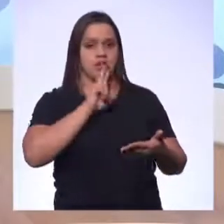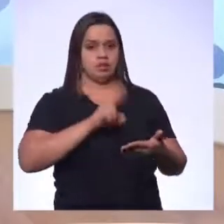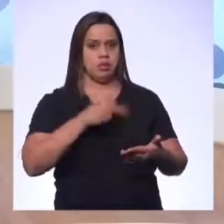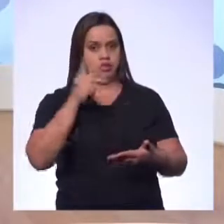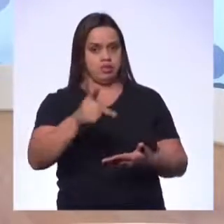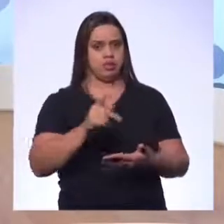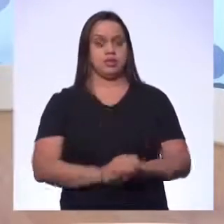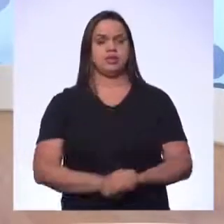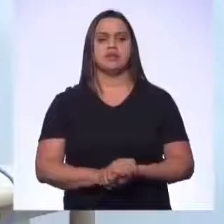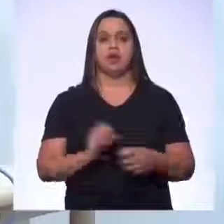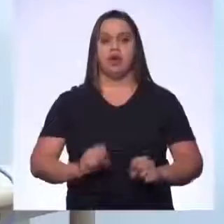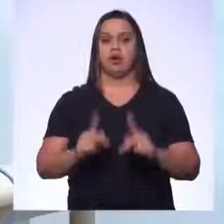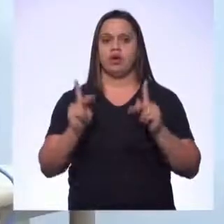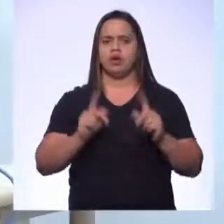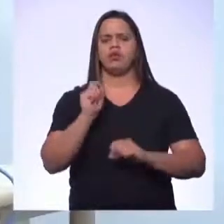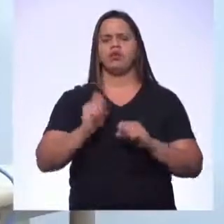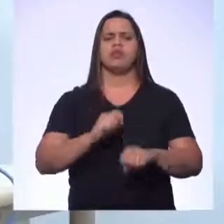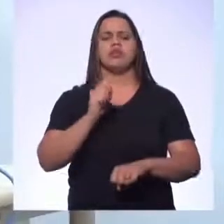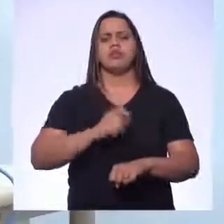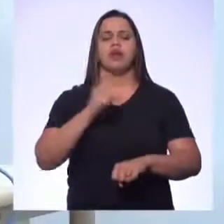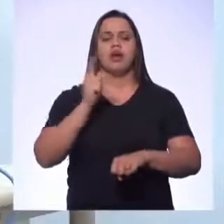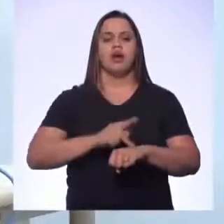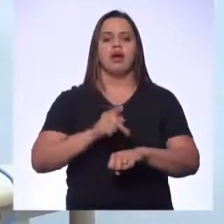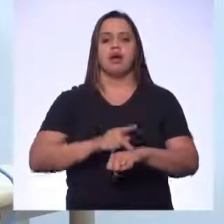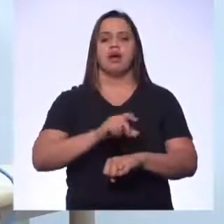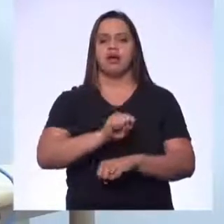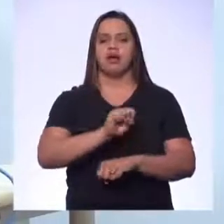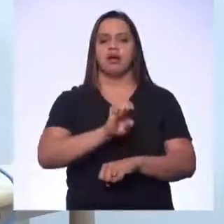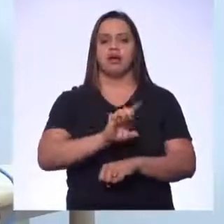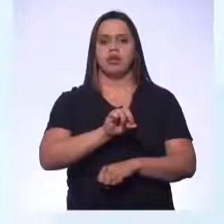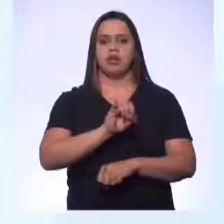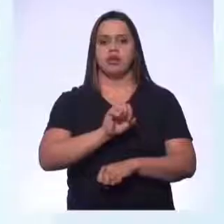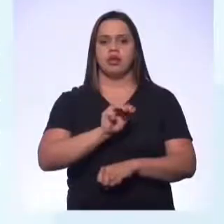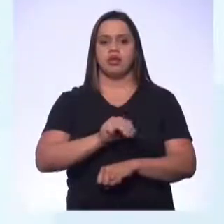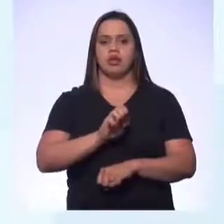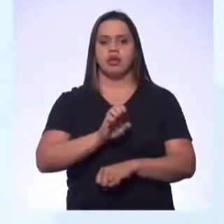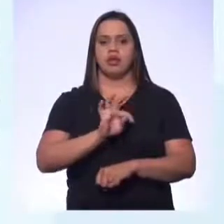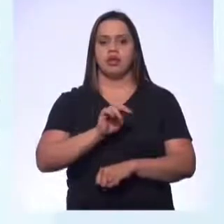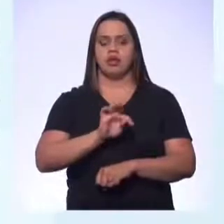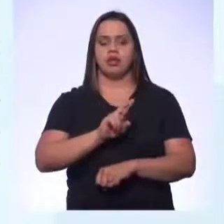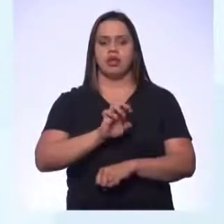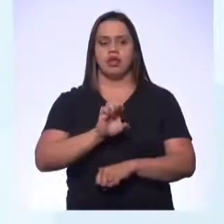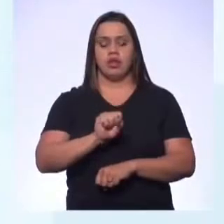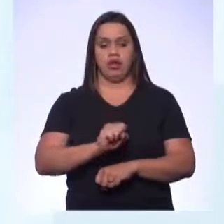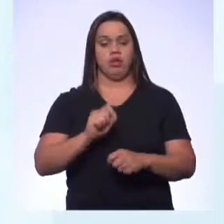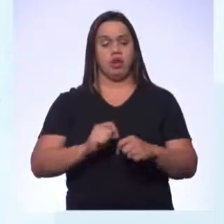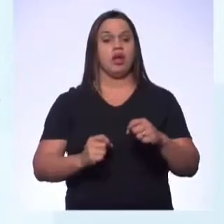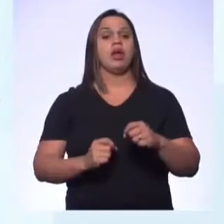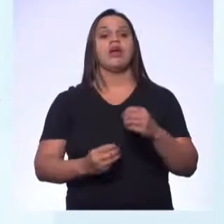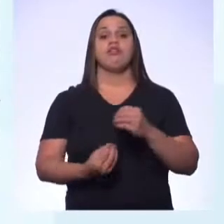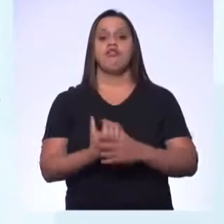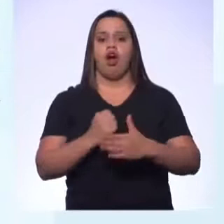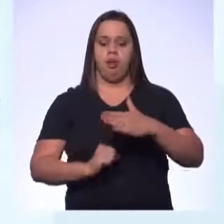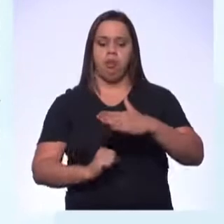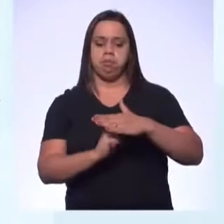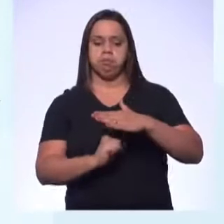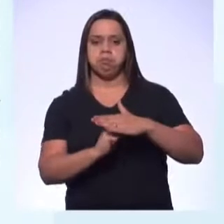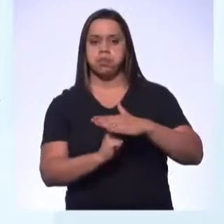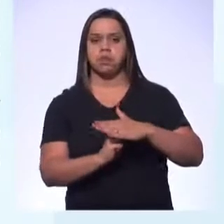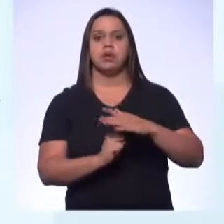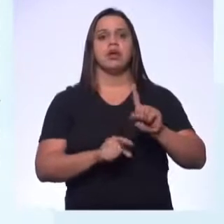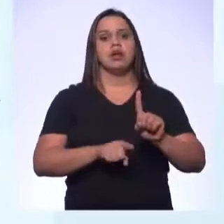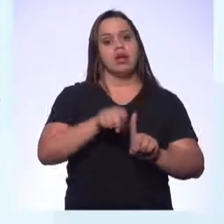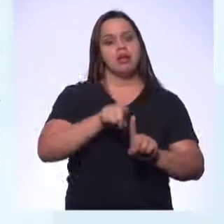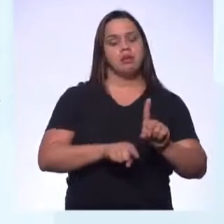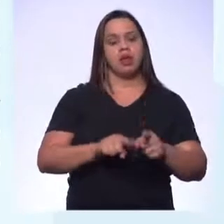bem? Vamos ver aí o que são rochas sedimentares. São formadas a baixa pressão e temperatura, e esse processo